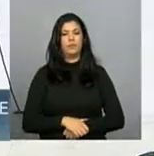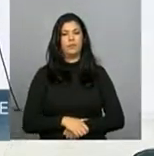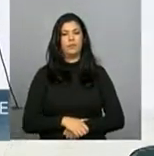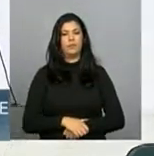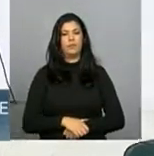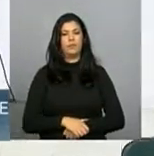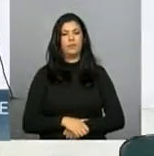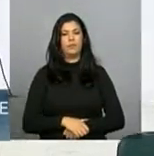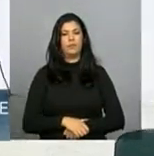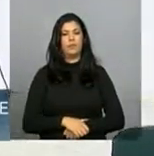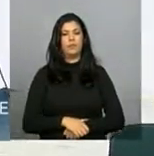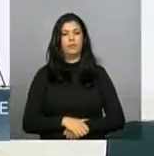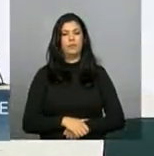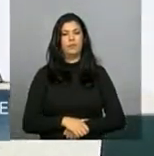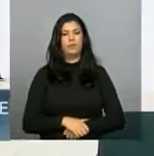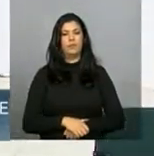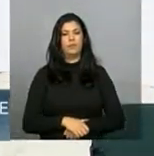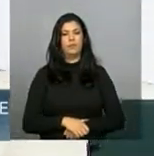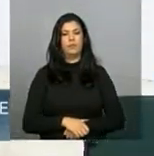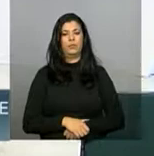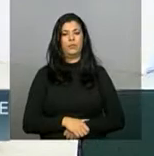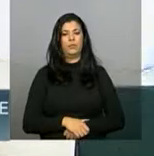E aí